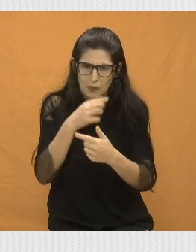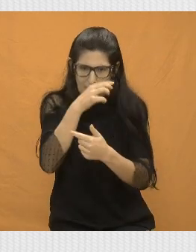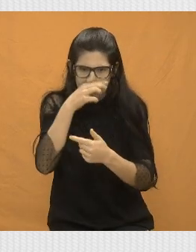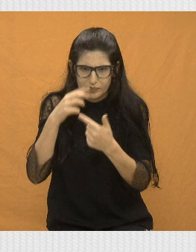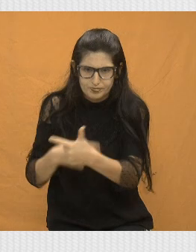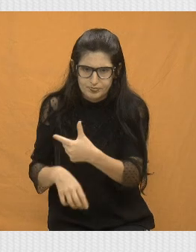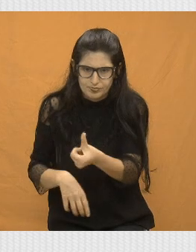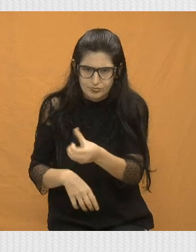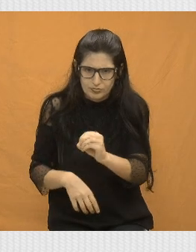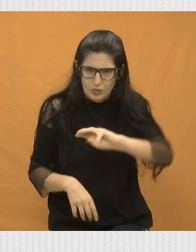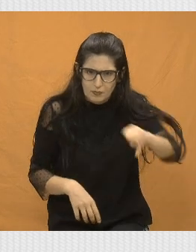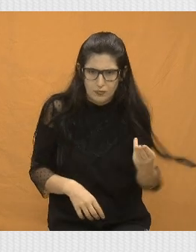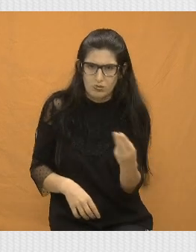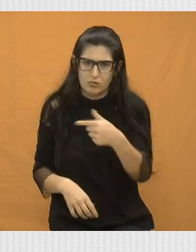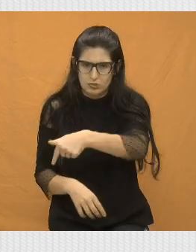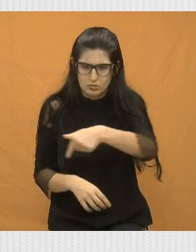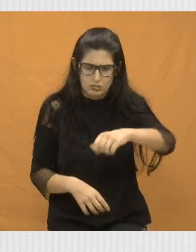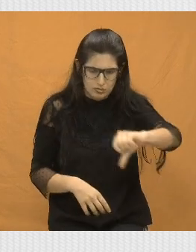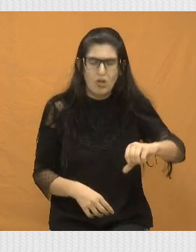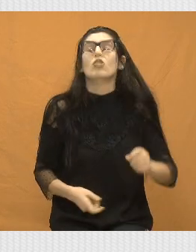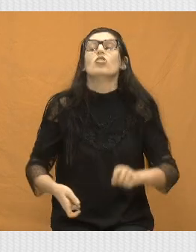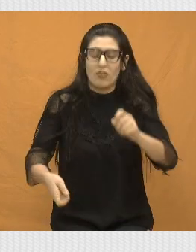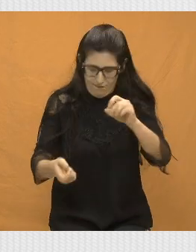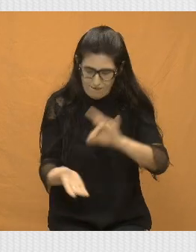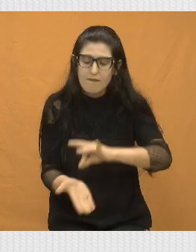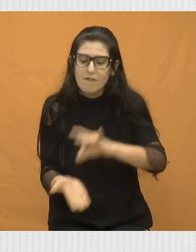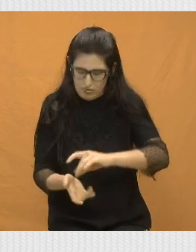779 mil, e realizado